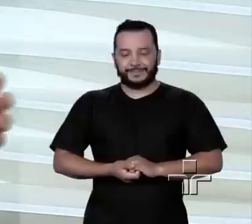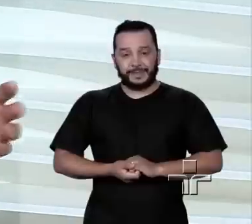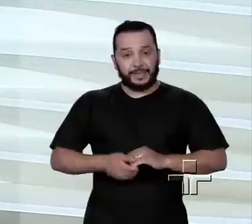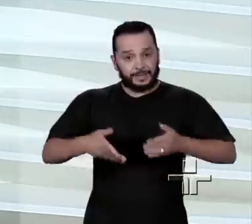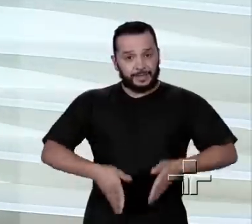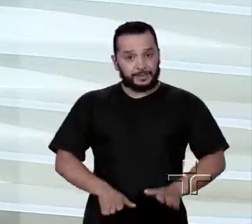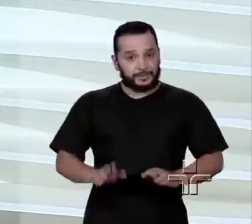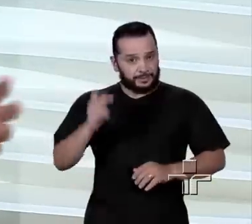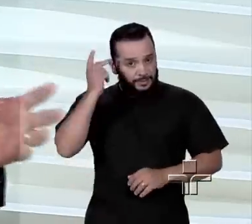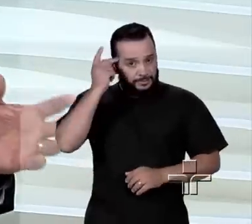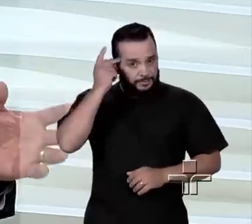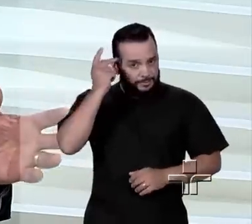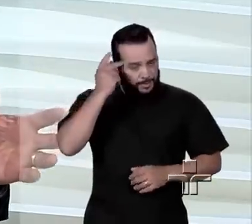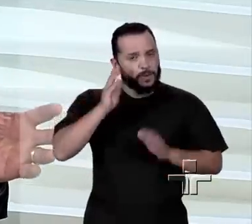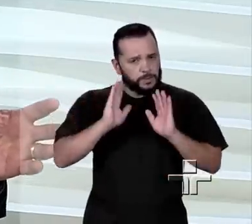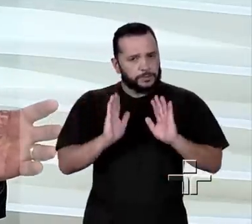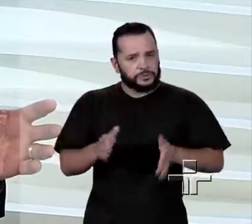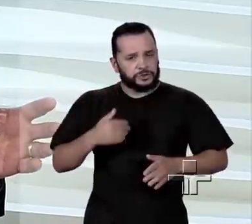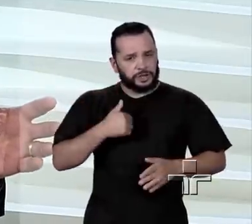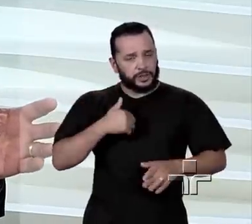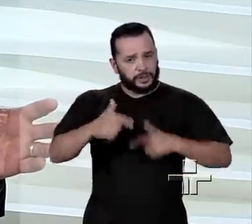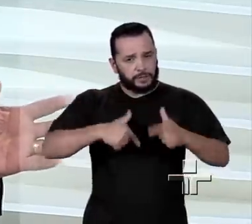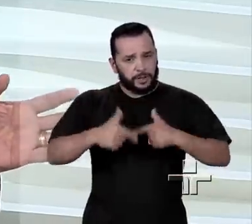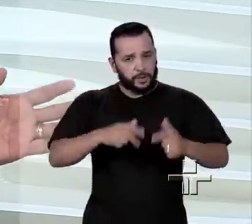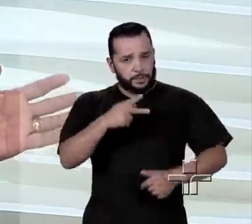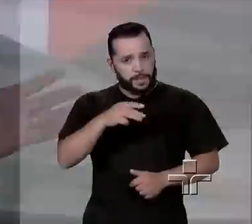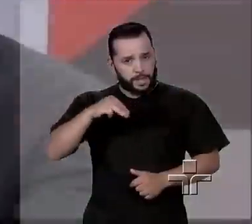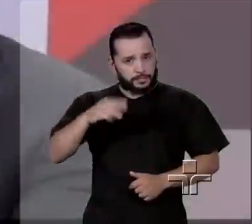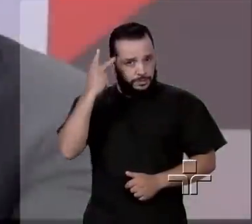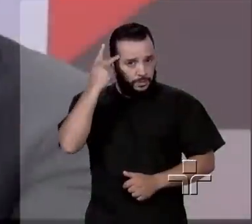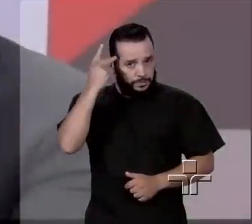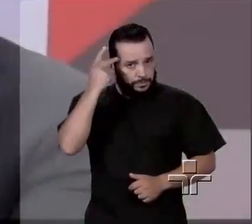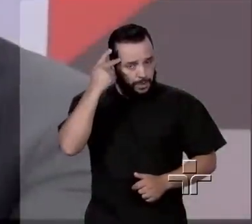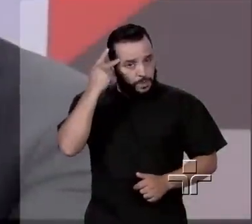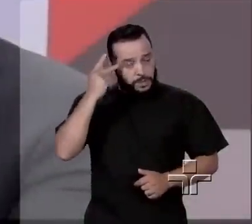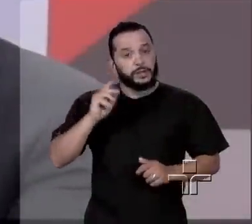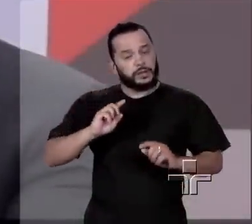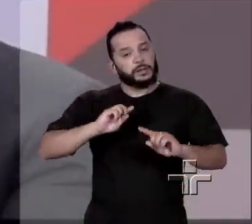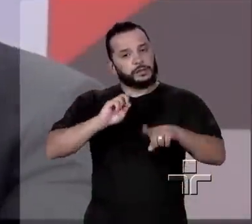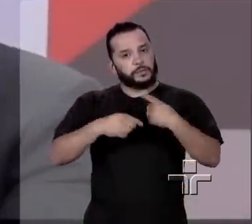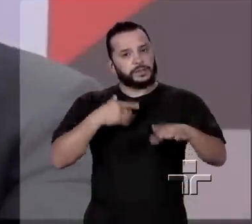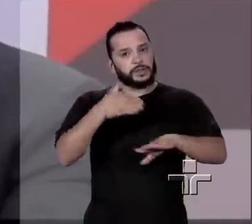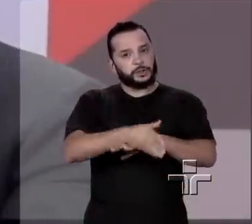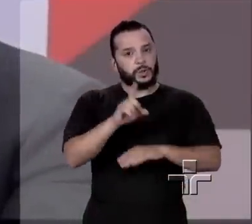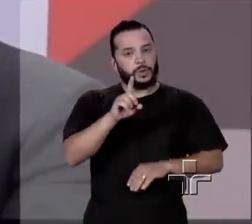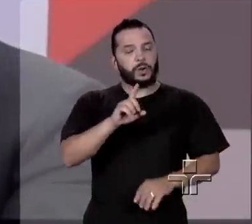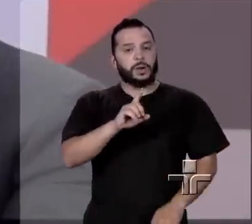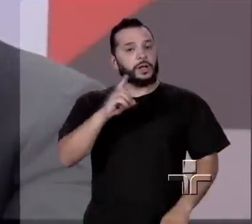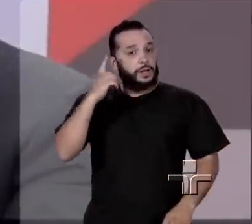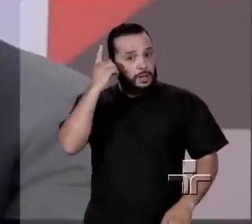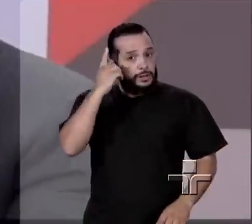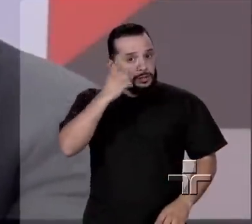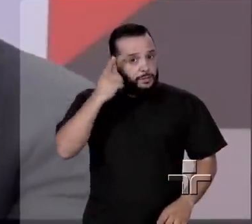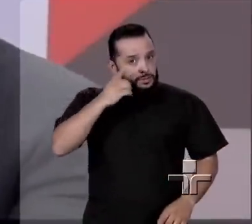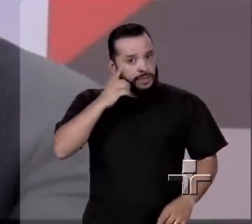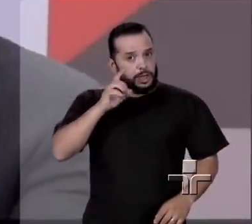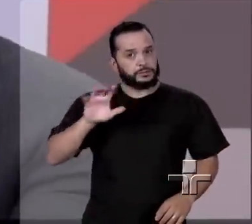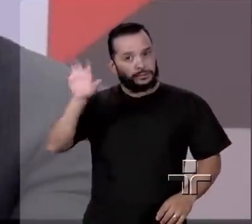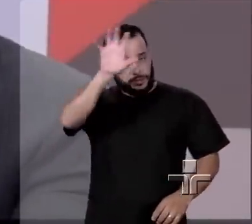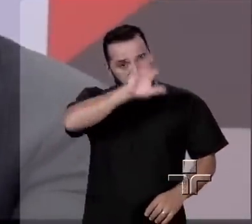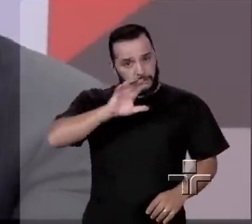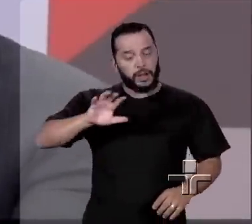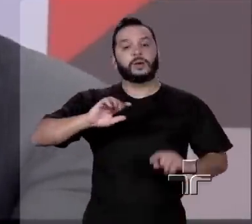petista de presidente Venceslau foi oficial da Polícia Militar de São Paulo antes de se eleger deputado estadual em 2006 e